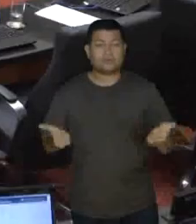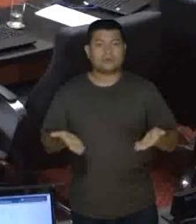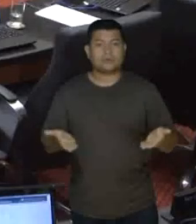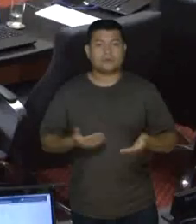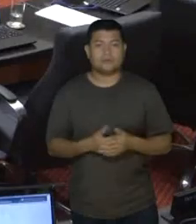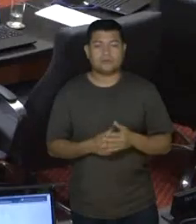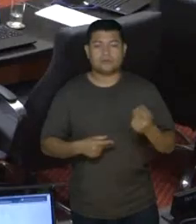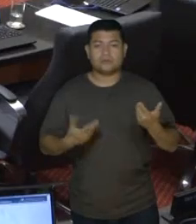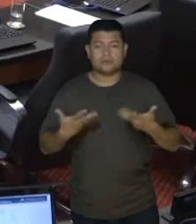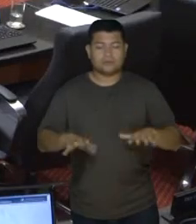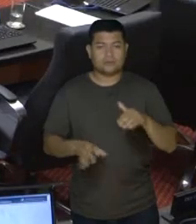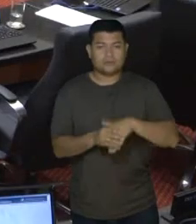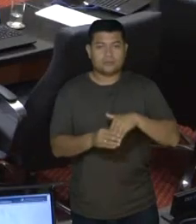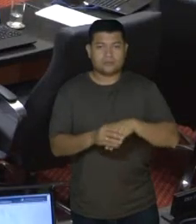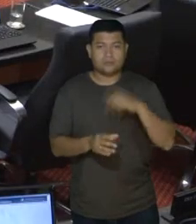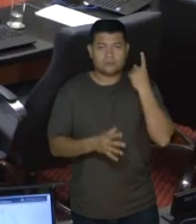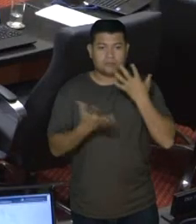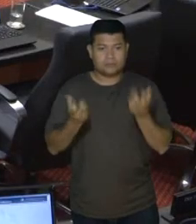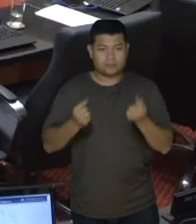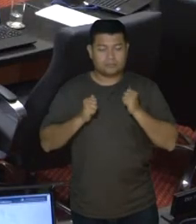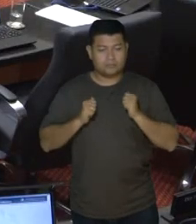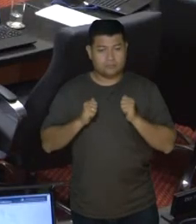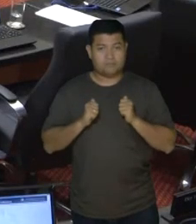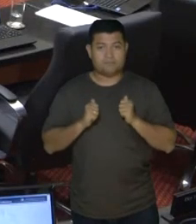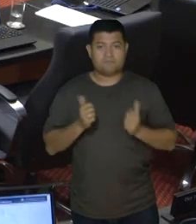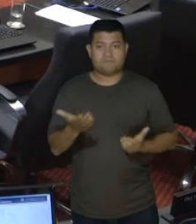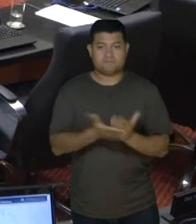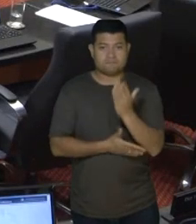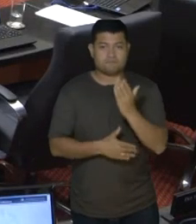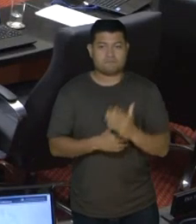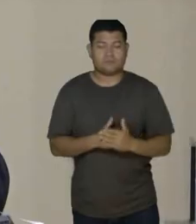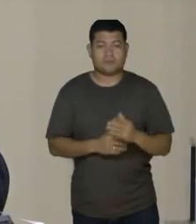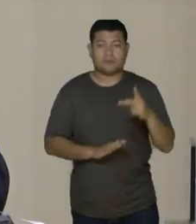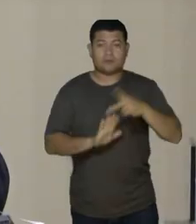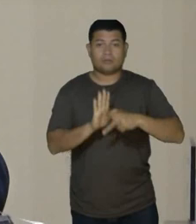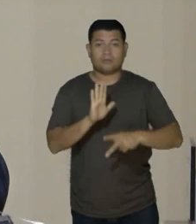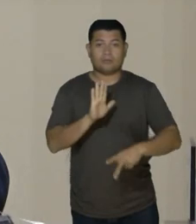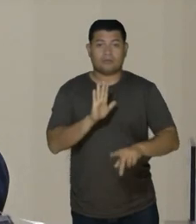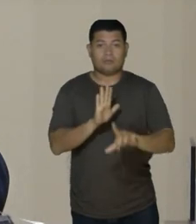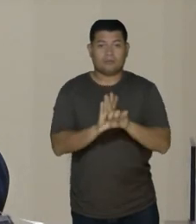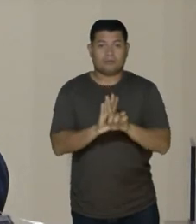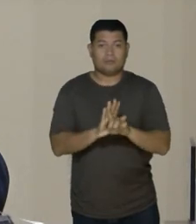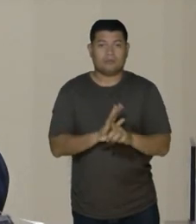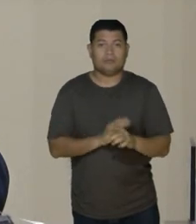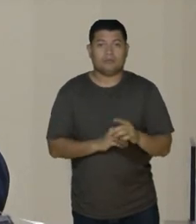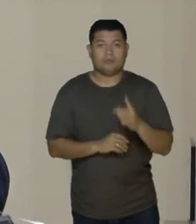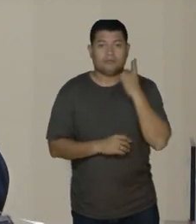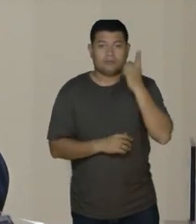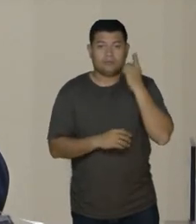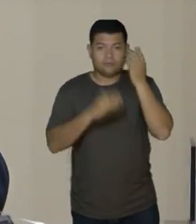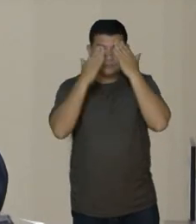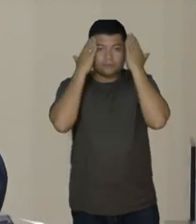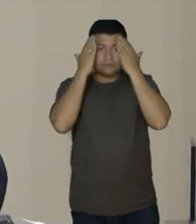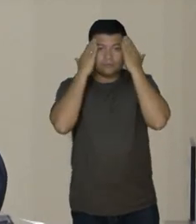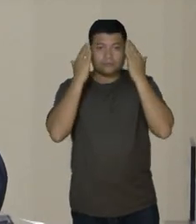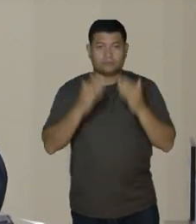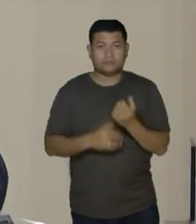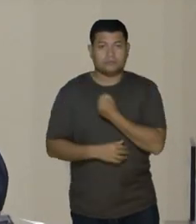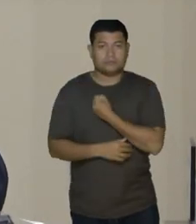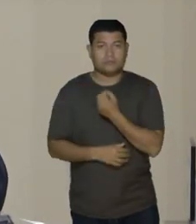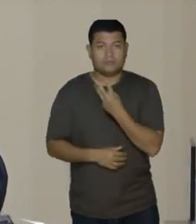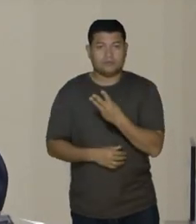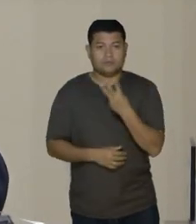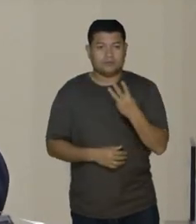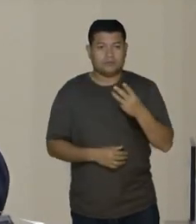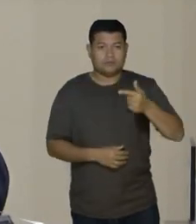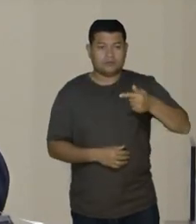havendo em votação, deputados concordam, permanece como estão, está aprovado. Projeto no único do projeto do deputado José Milton Schaefer, número